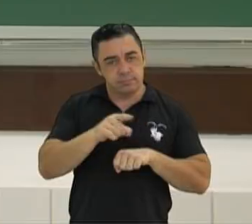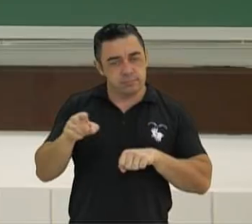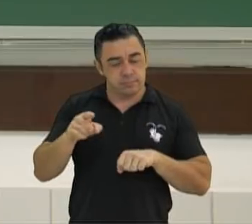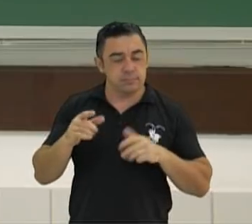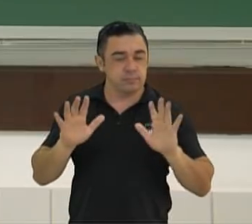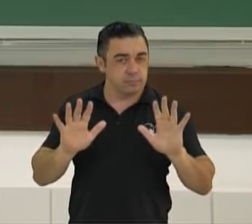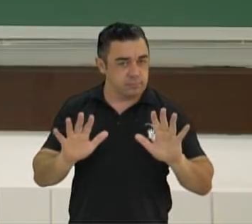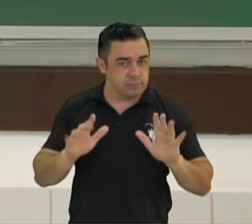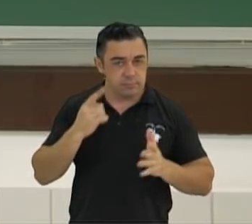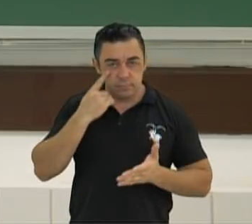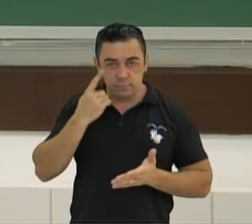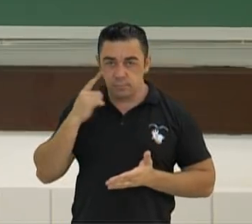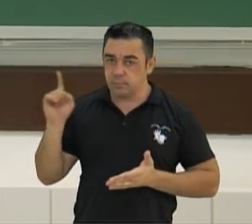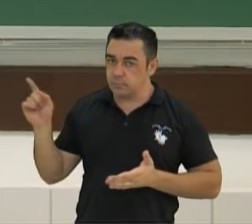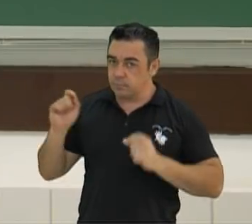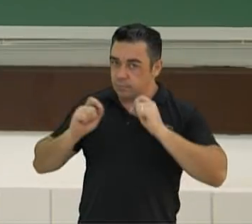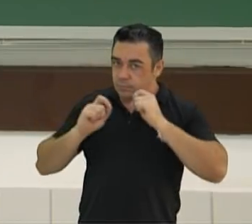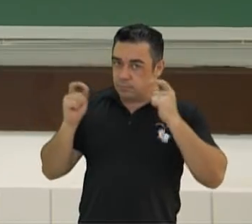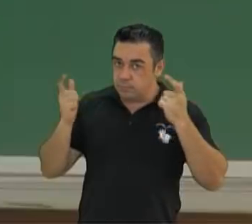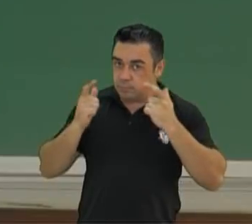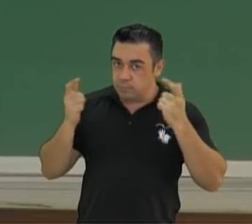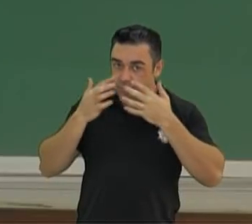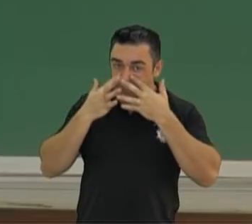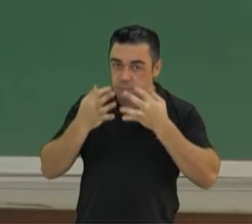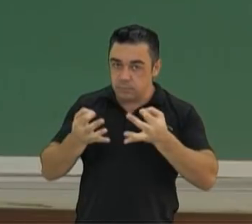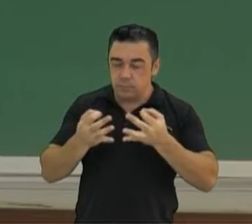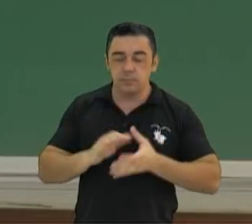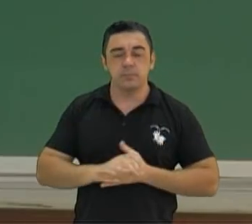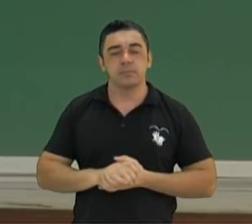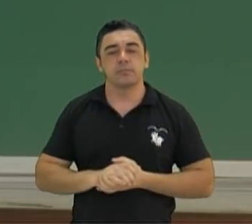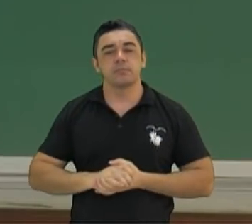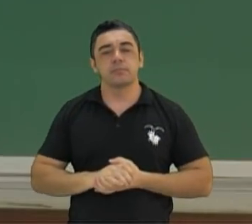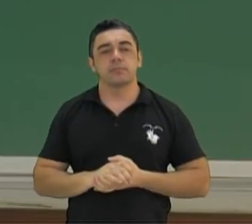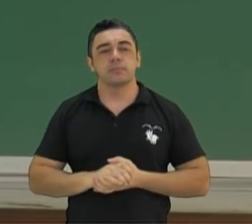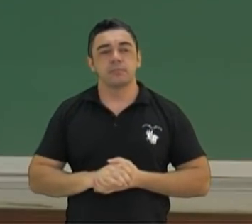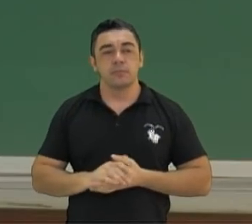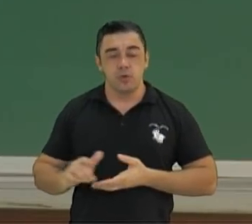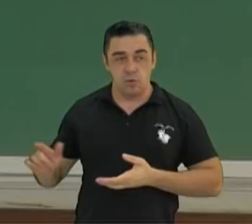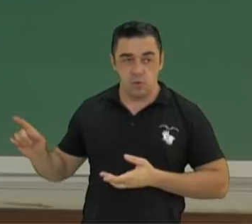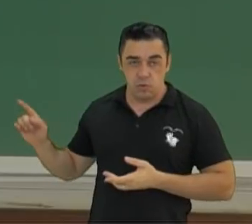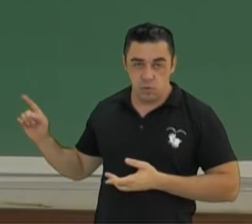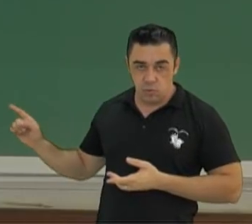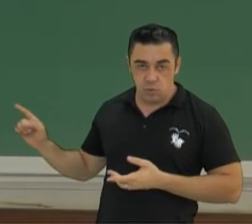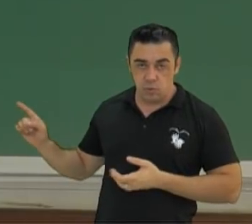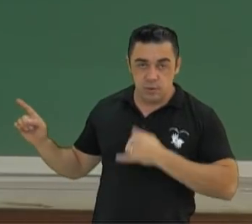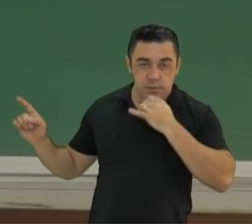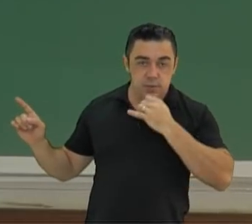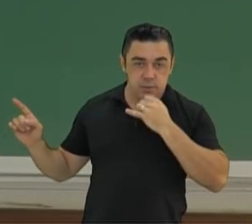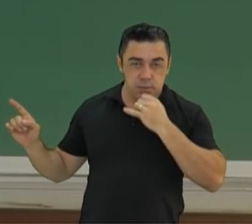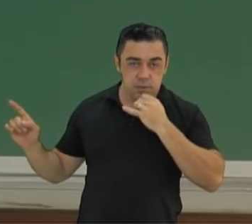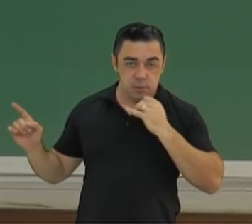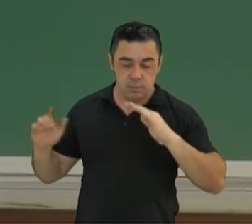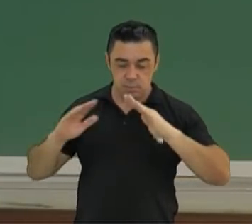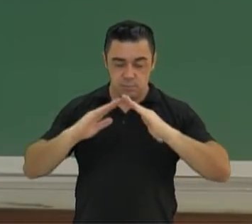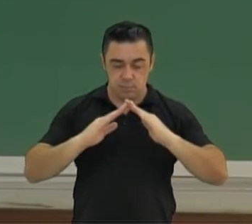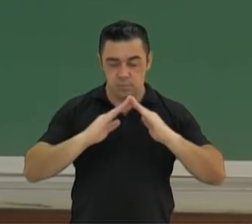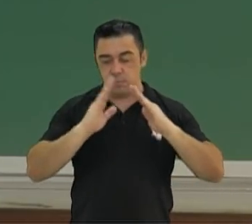então. Olhem e prestem bem atenção, hein? Olha aqui, se eu pegar a nossa caixa